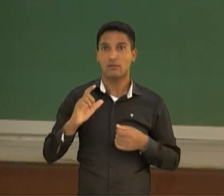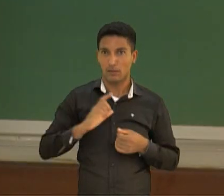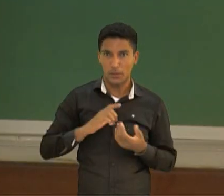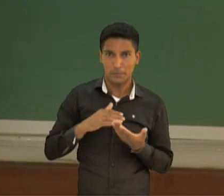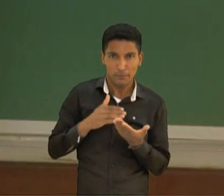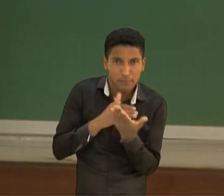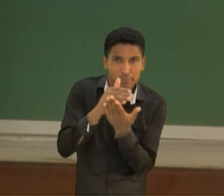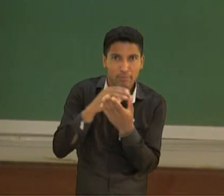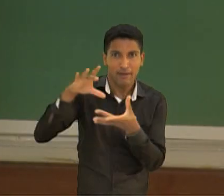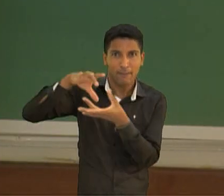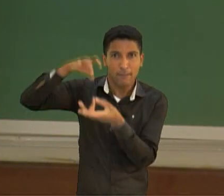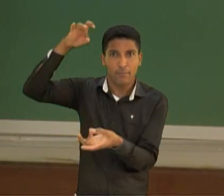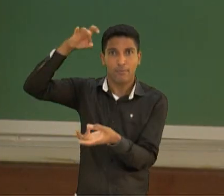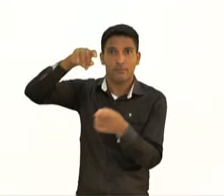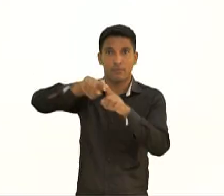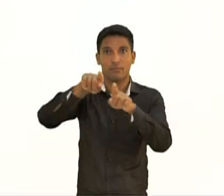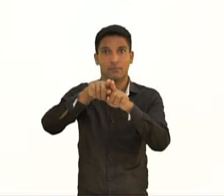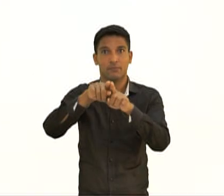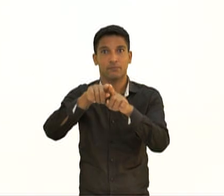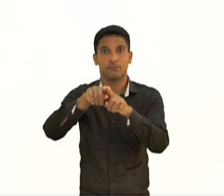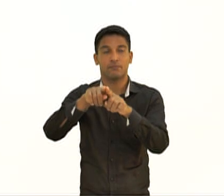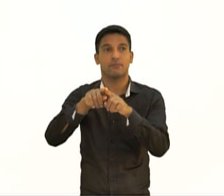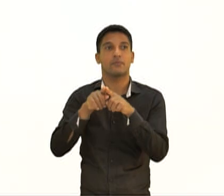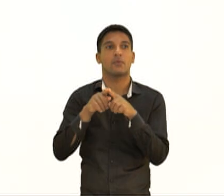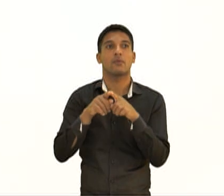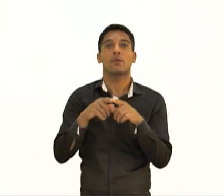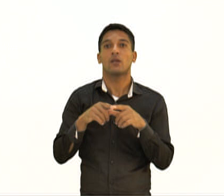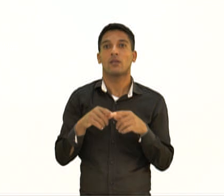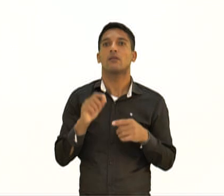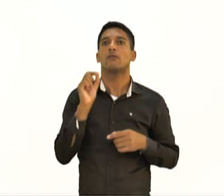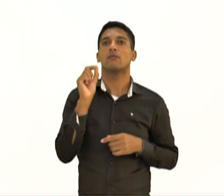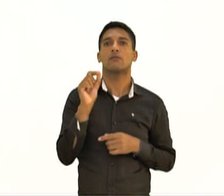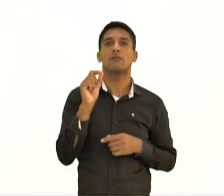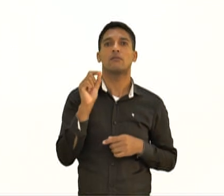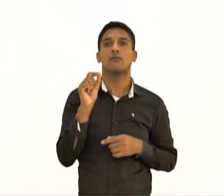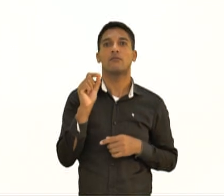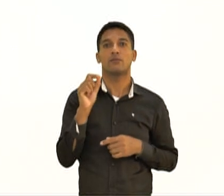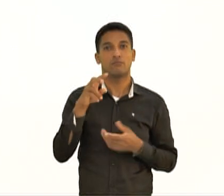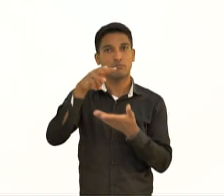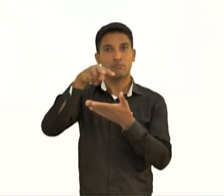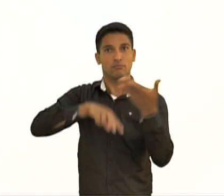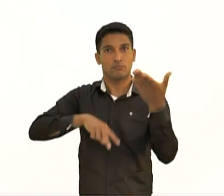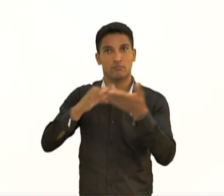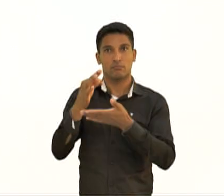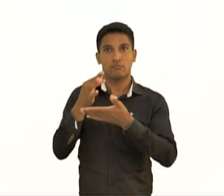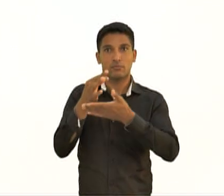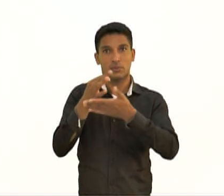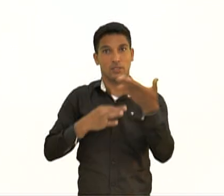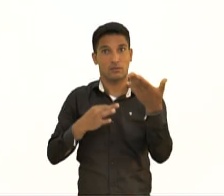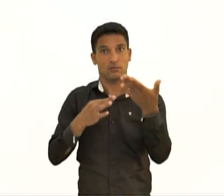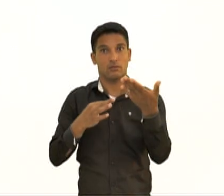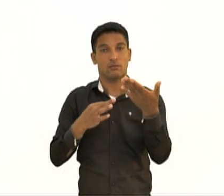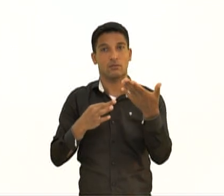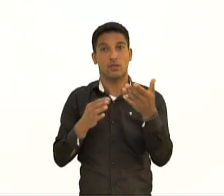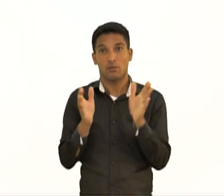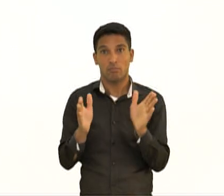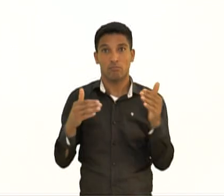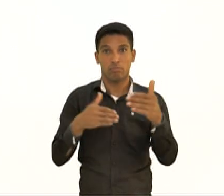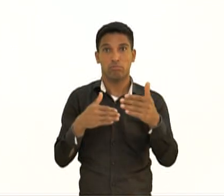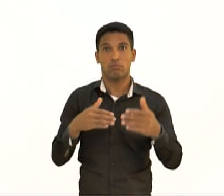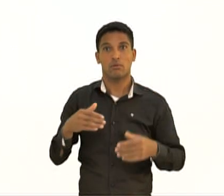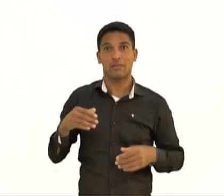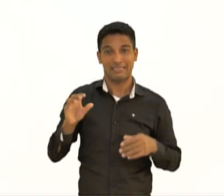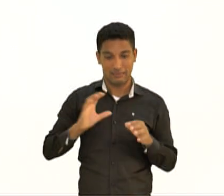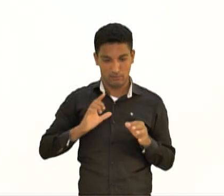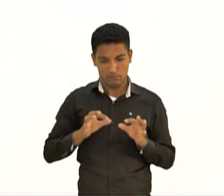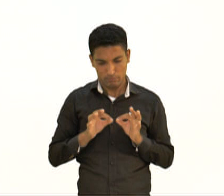acompanhar aqui, olha só. O cubismo foi uma vanguarda artística europeia marcada pelo uso de formas